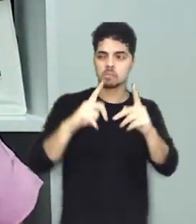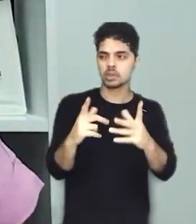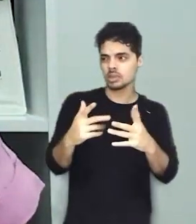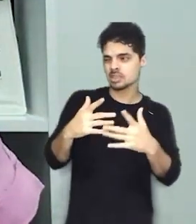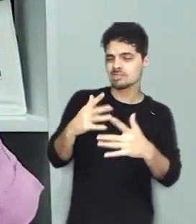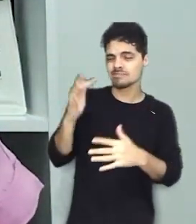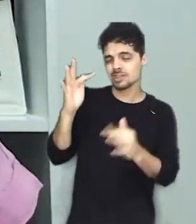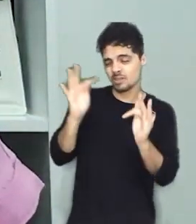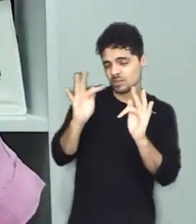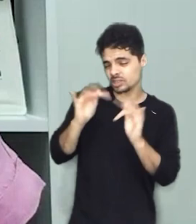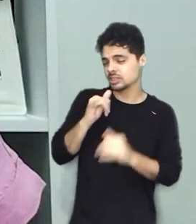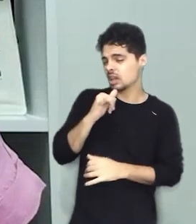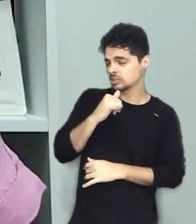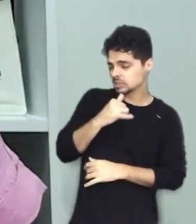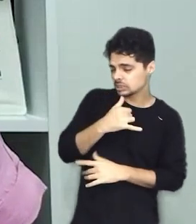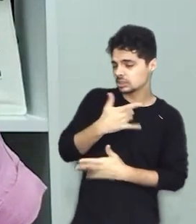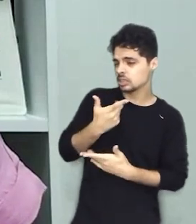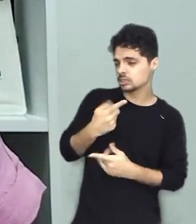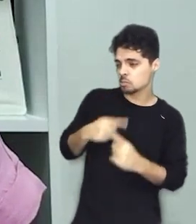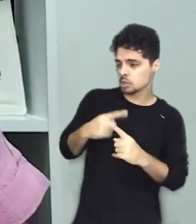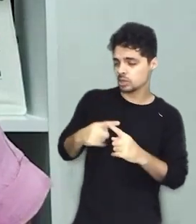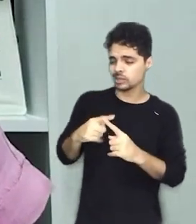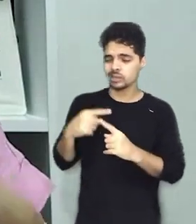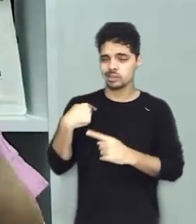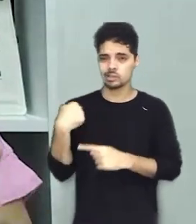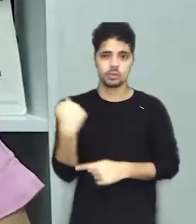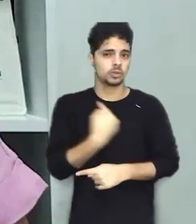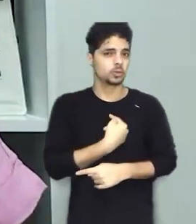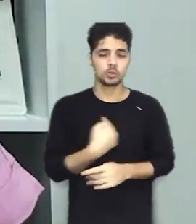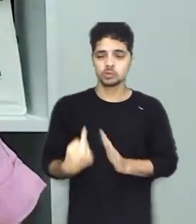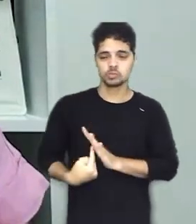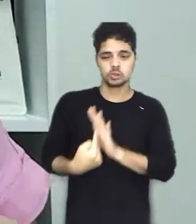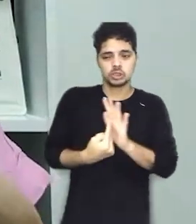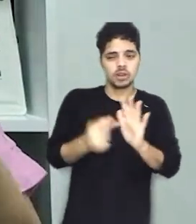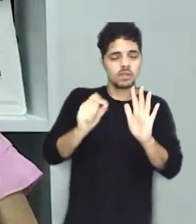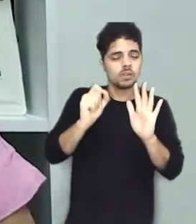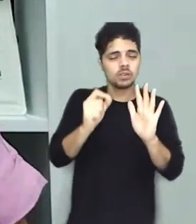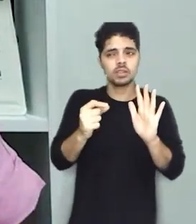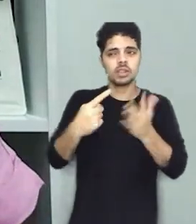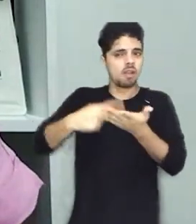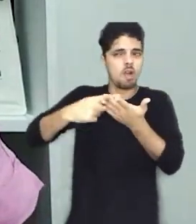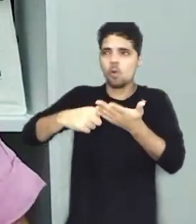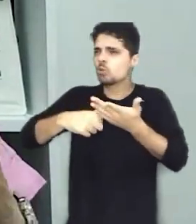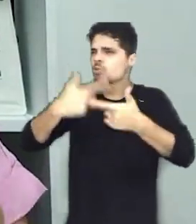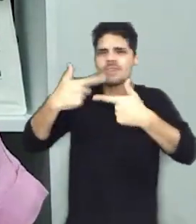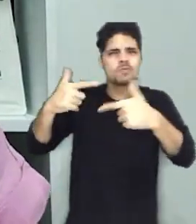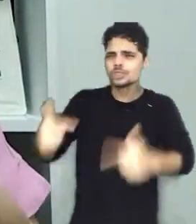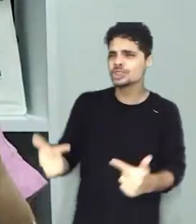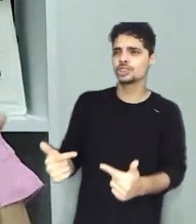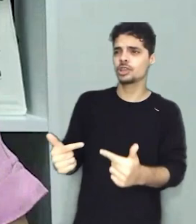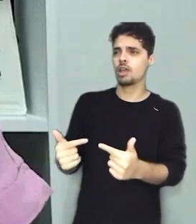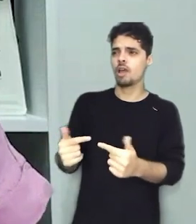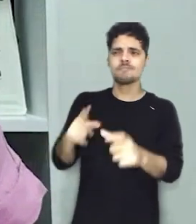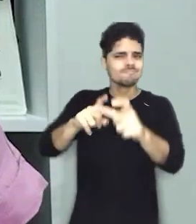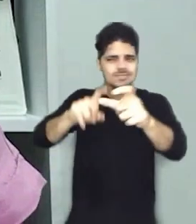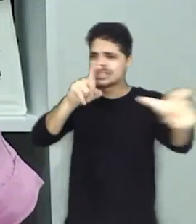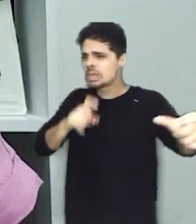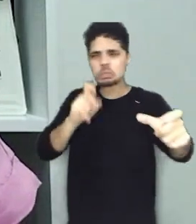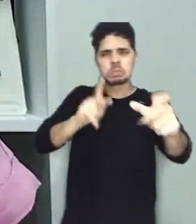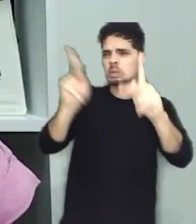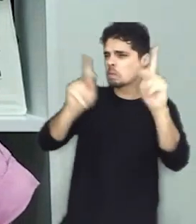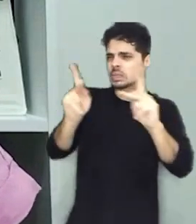essa insatisfação, ela deixava claro que não haveria nenhum acordo e que nem